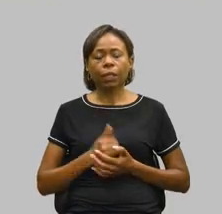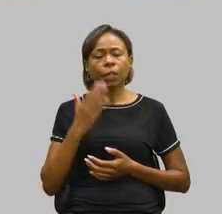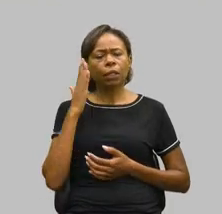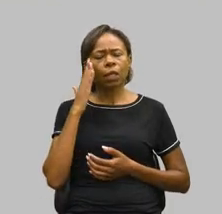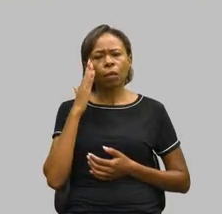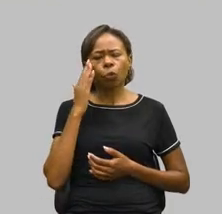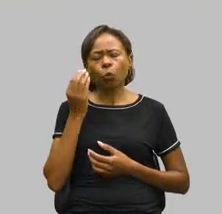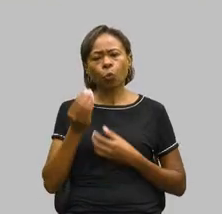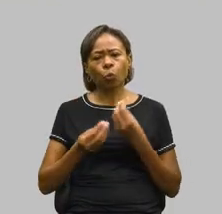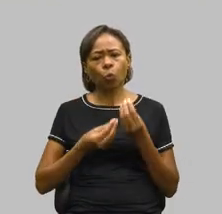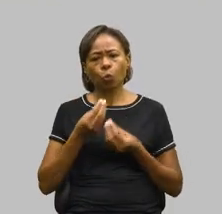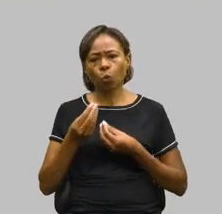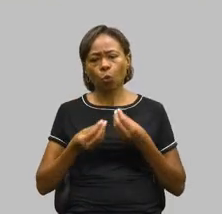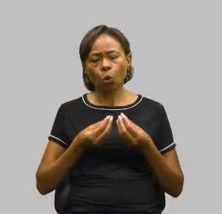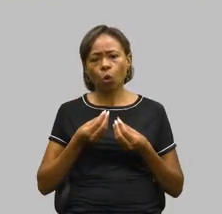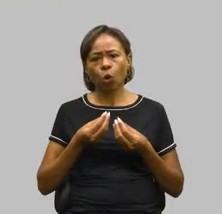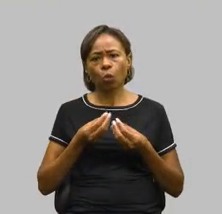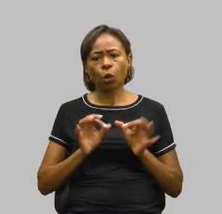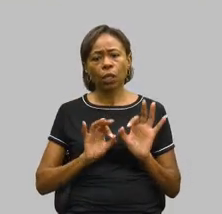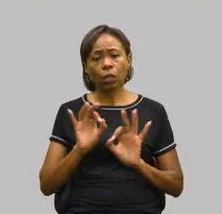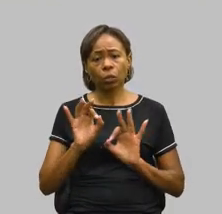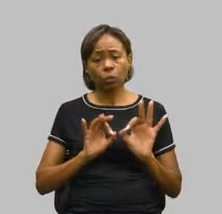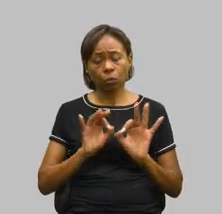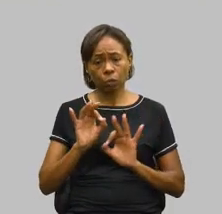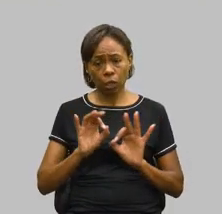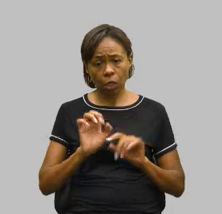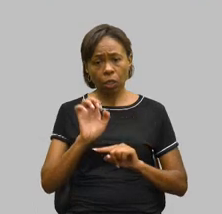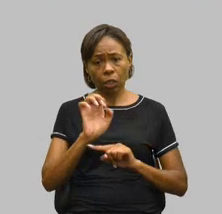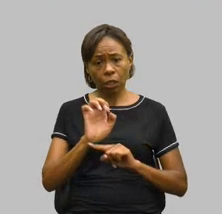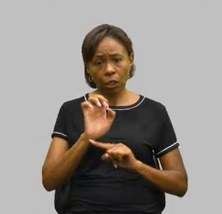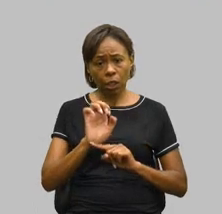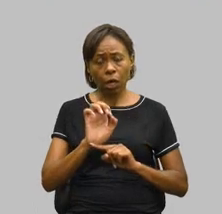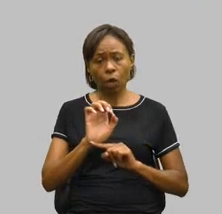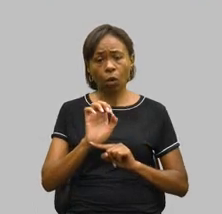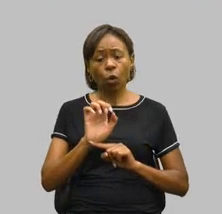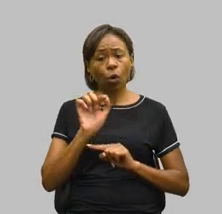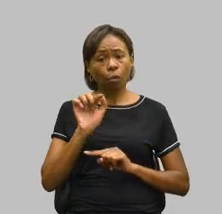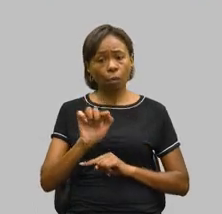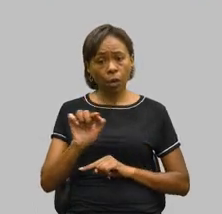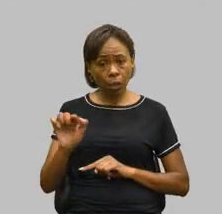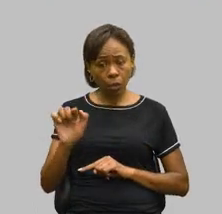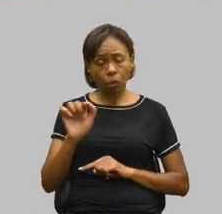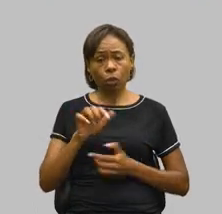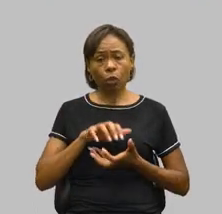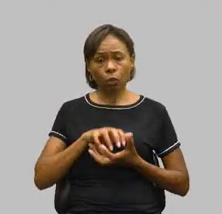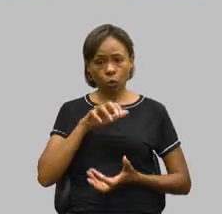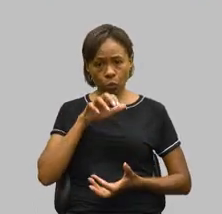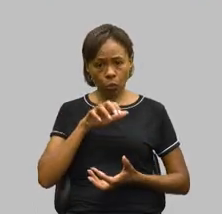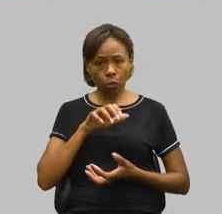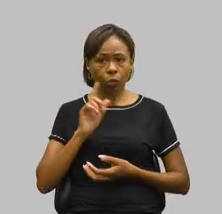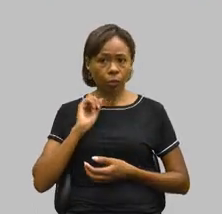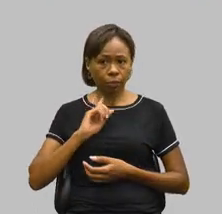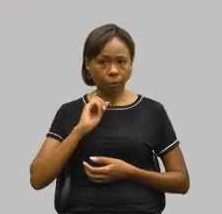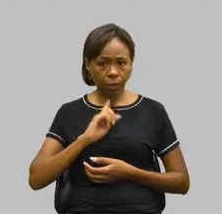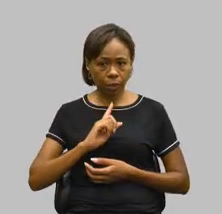está a construção do plano estadual para o idoso também aqui no no estado